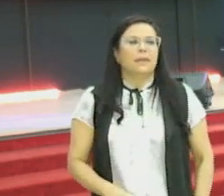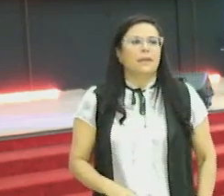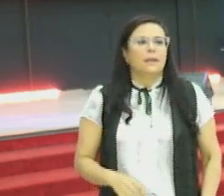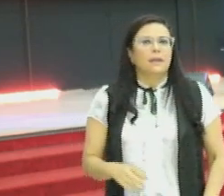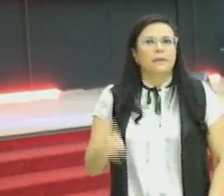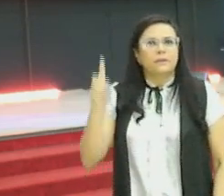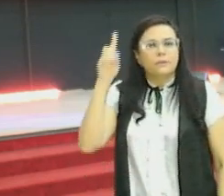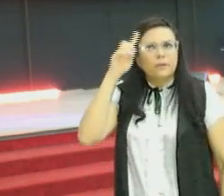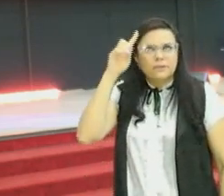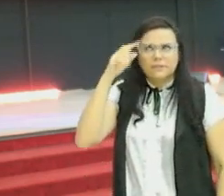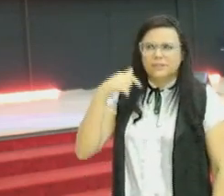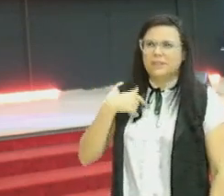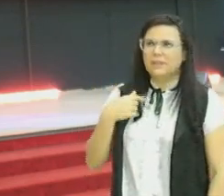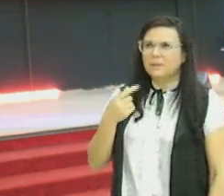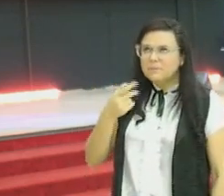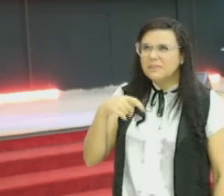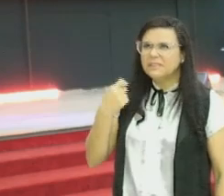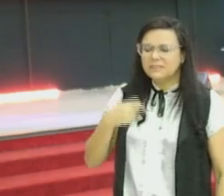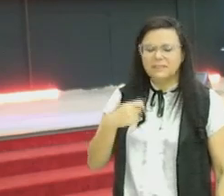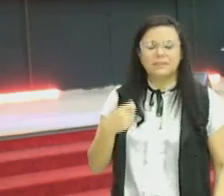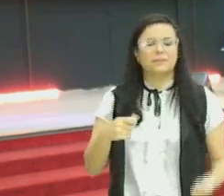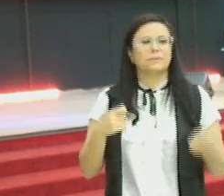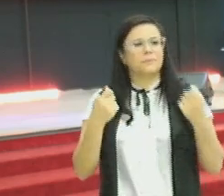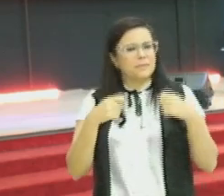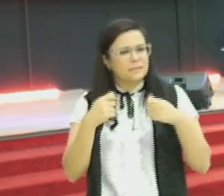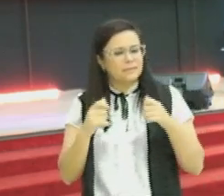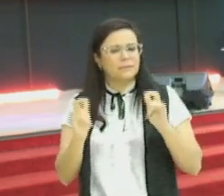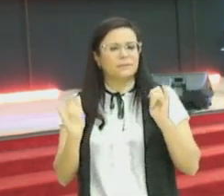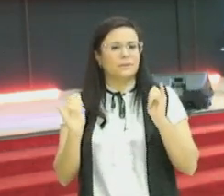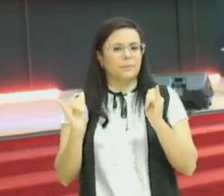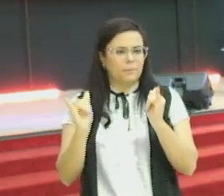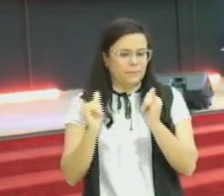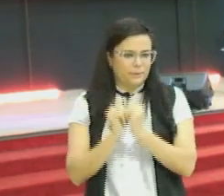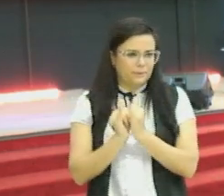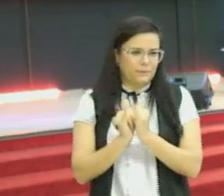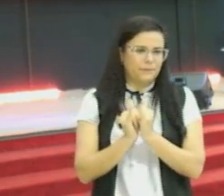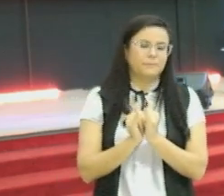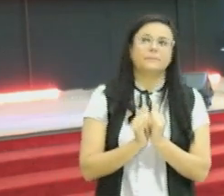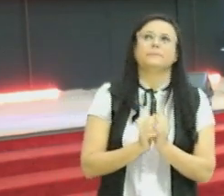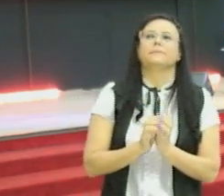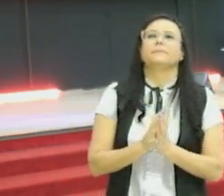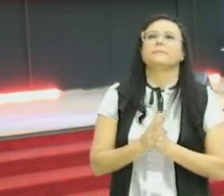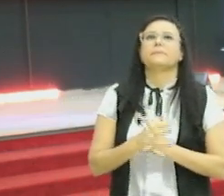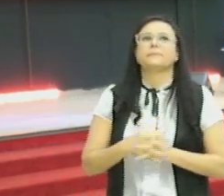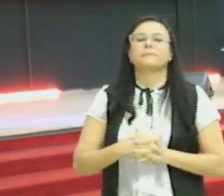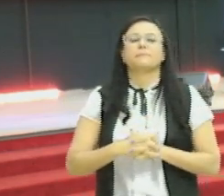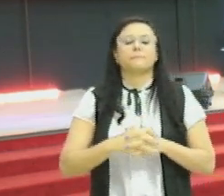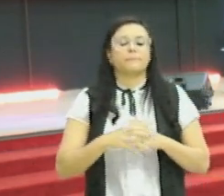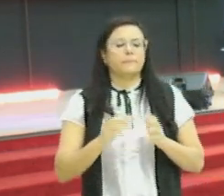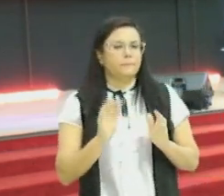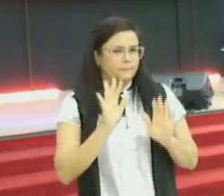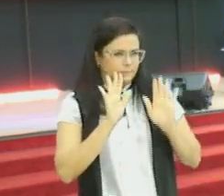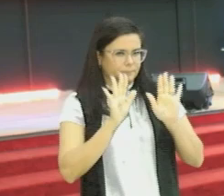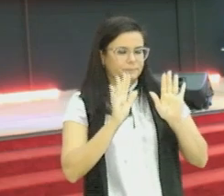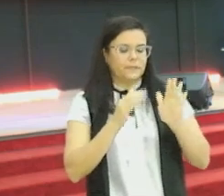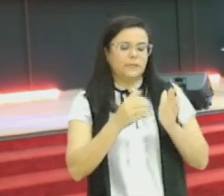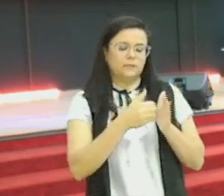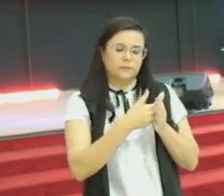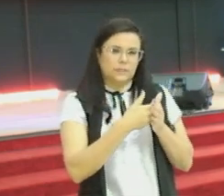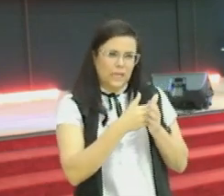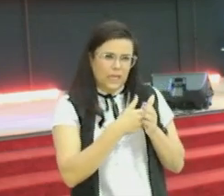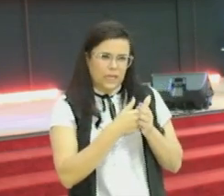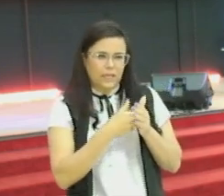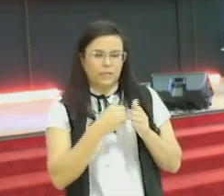isso que a Bíblia diz. Agora, o quarto segredo para perdoar é o seguinte: se você quer perdoar, você tem